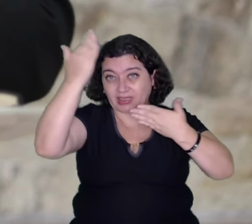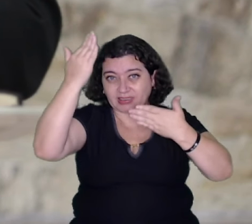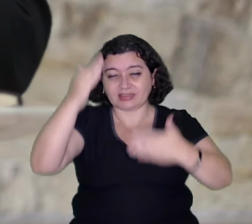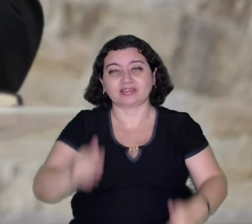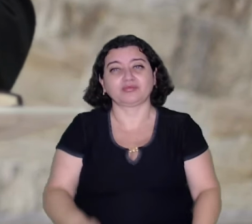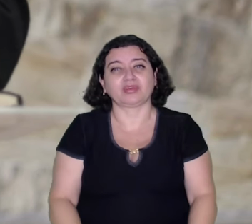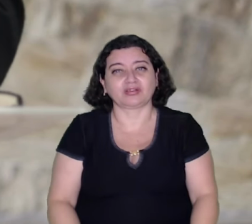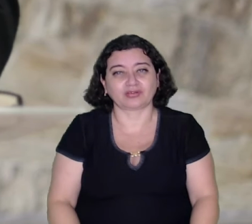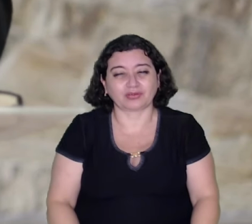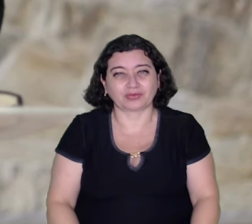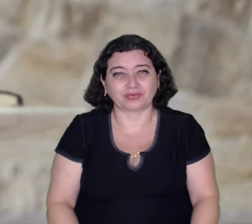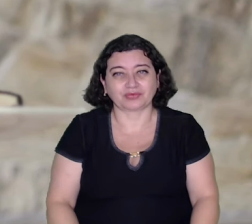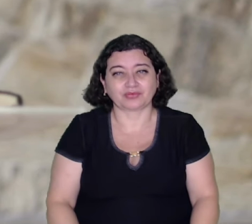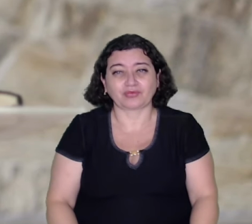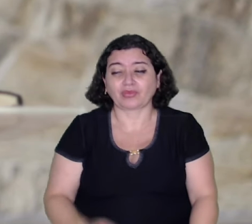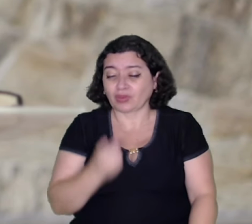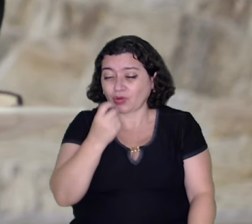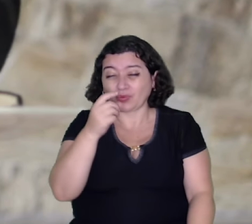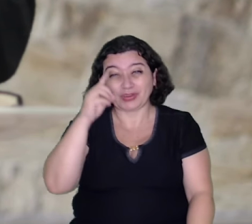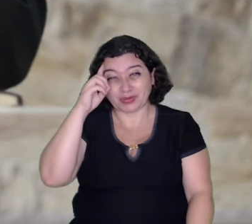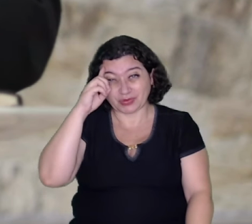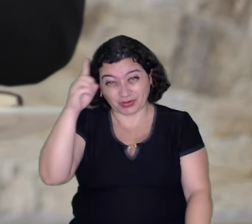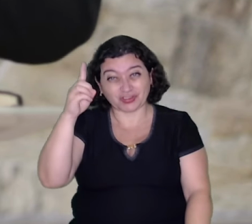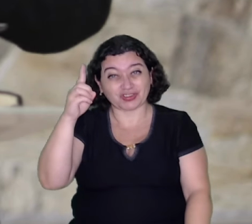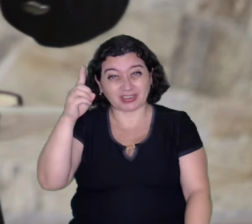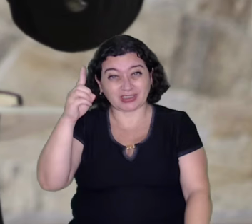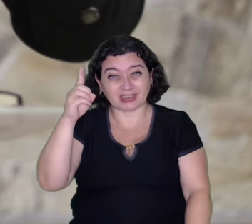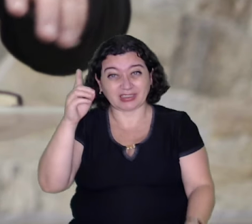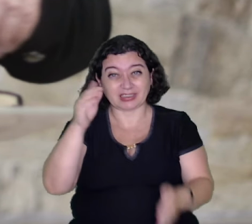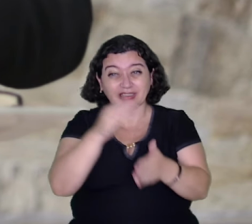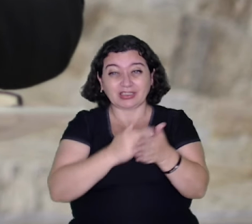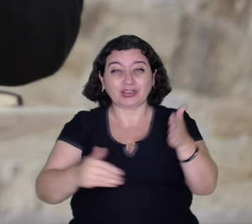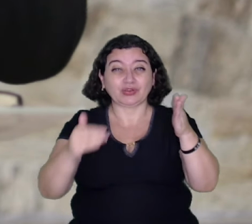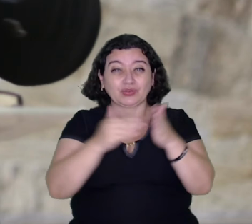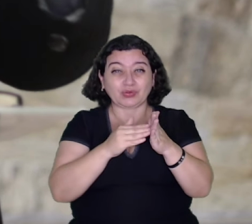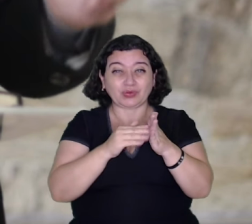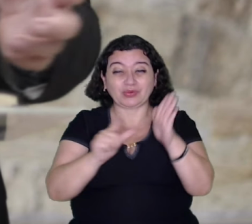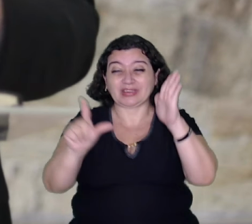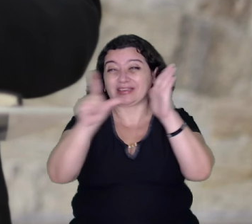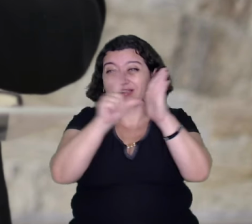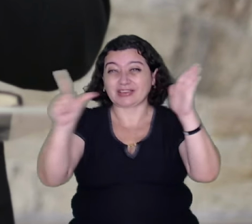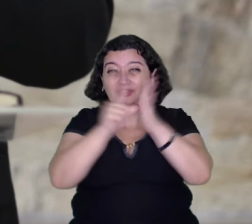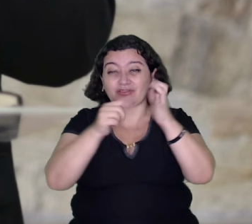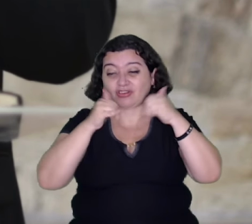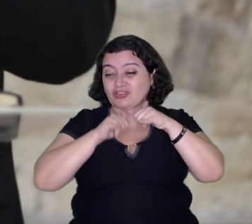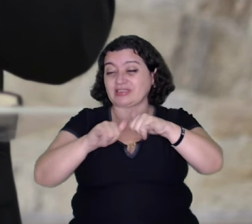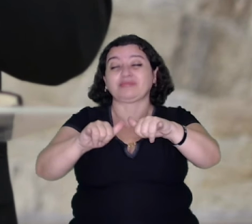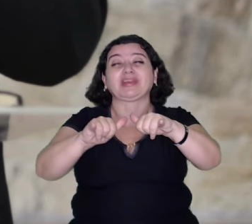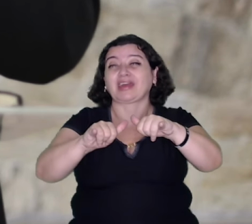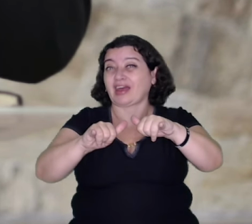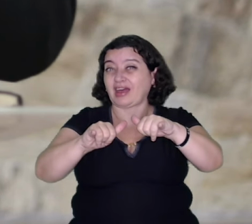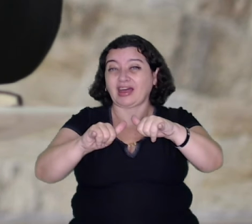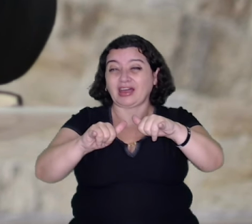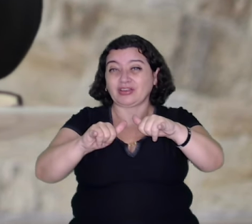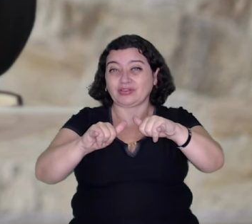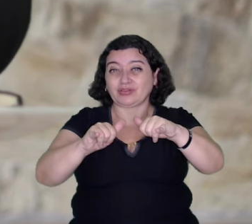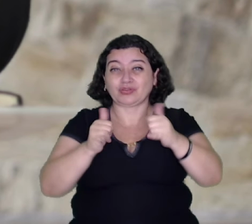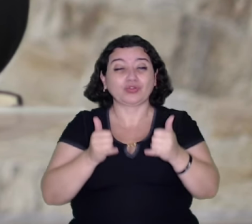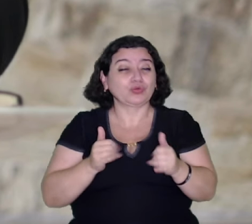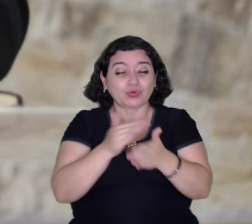É o único dia, talvez, que todas as lojas, supermercados